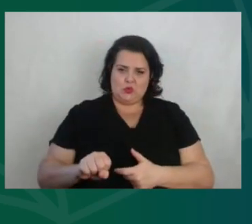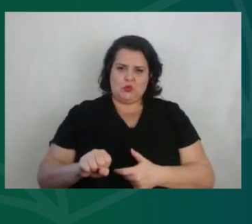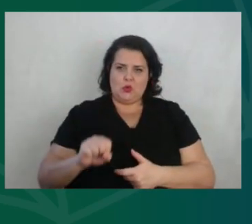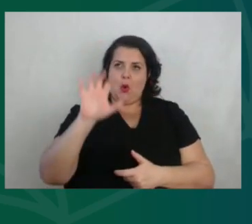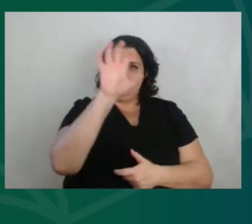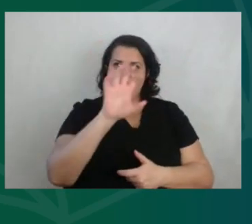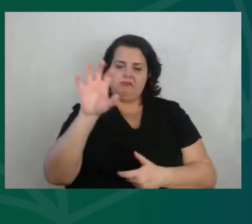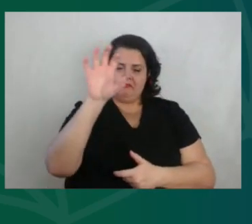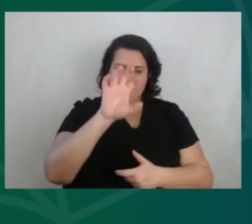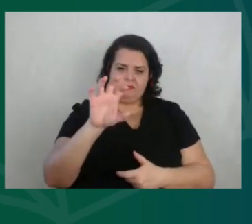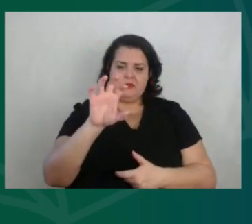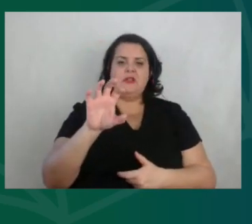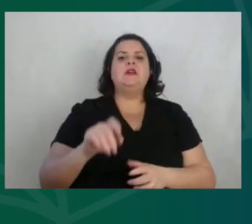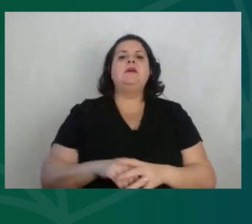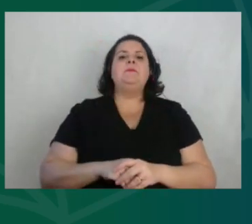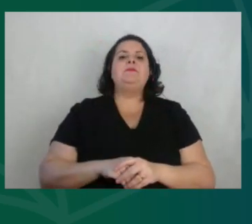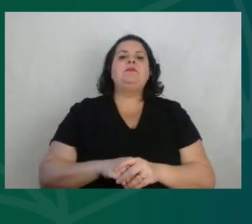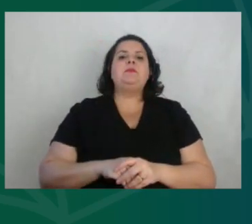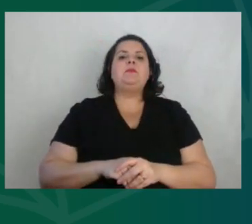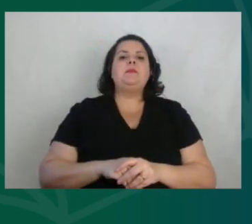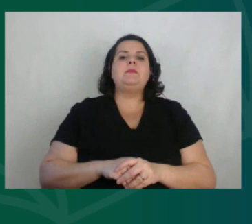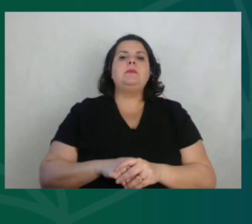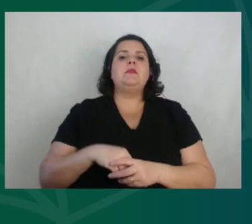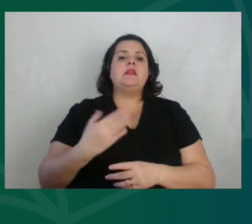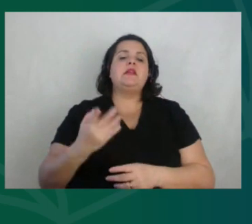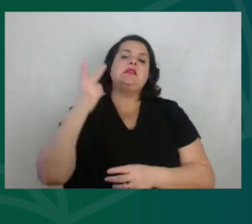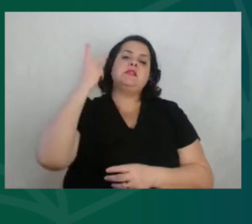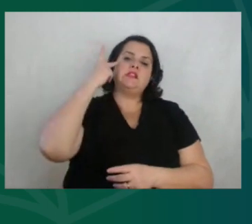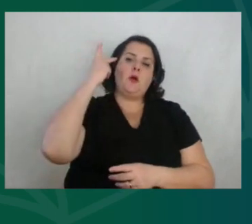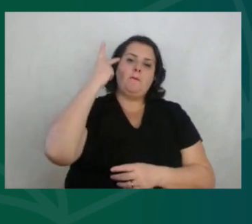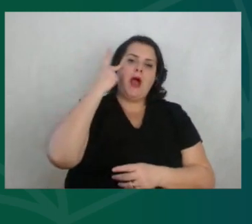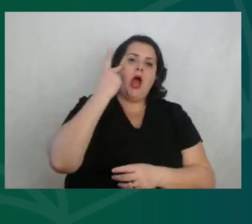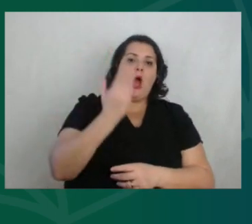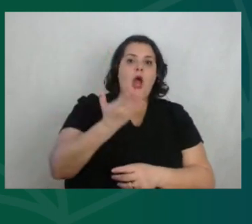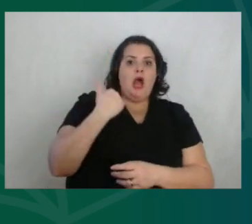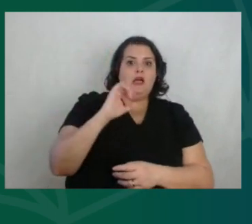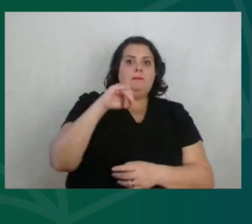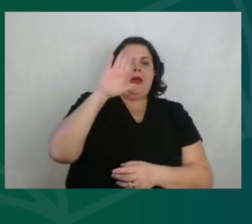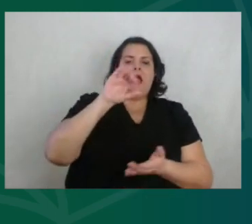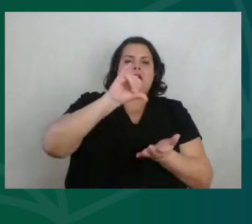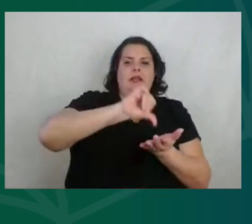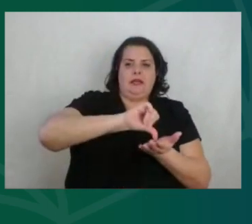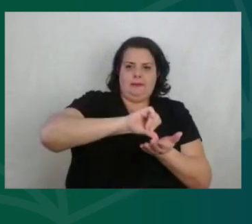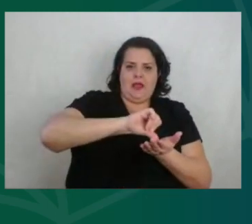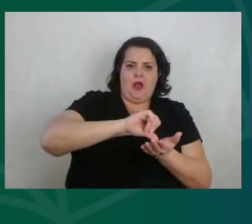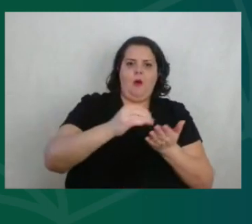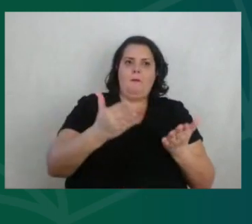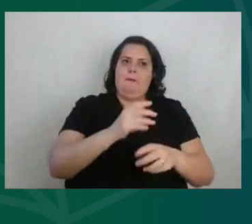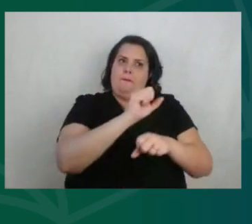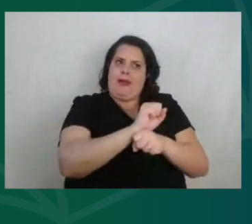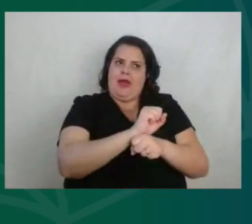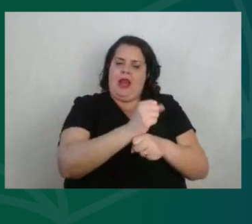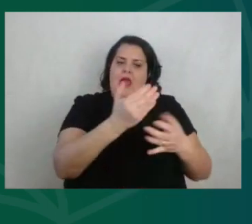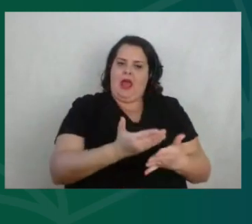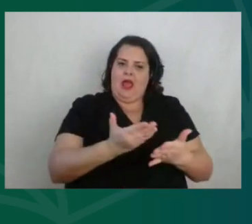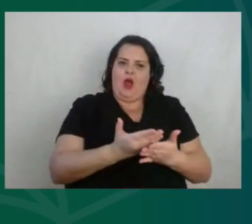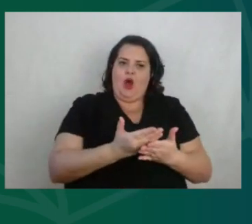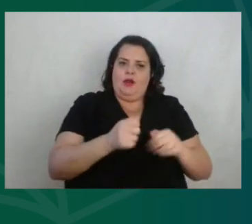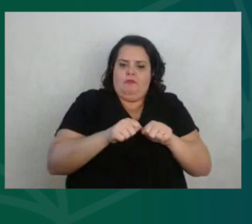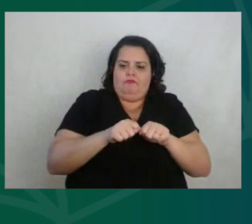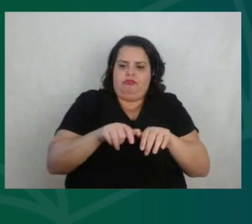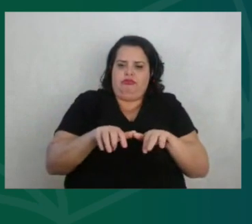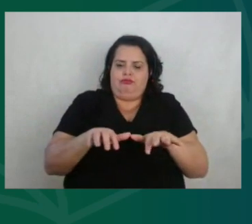para uma interiorização, aumento do número de casos no interior, uma estabilização na capital, porém com grande número de